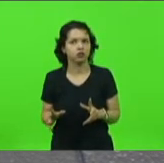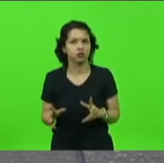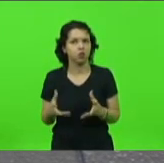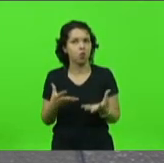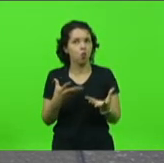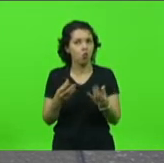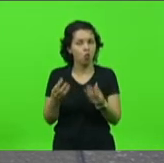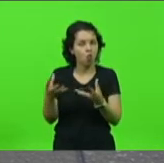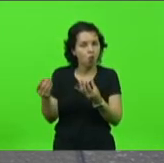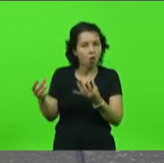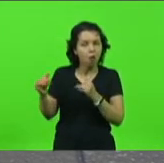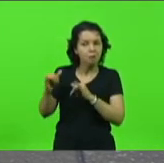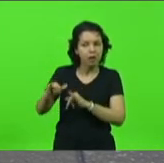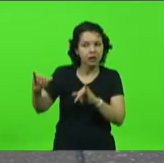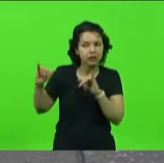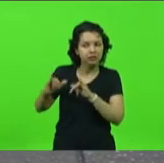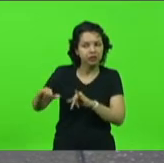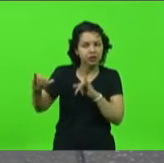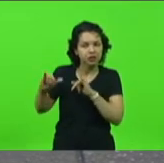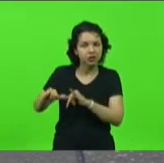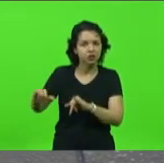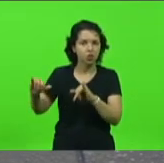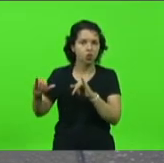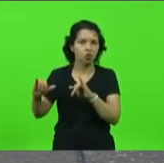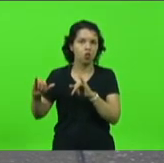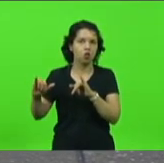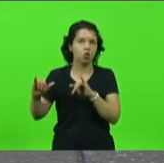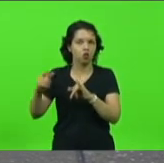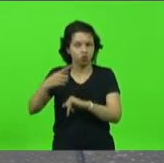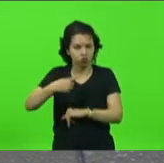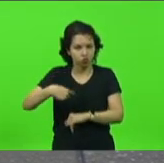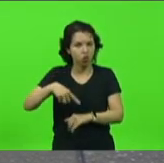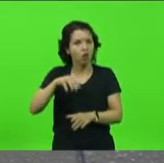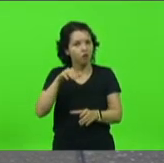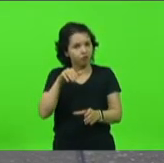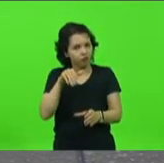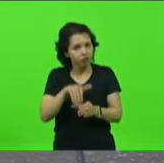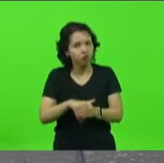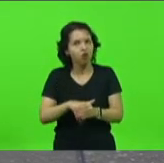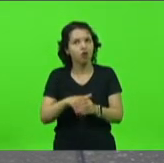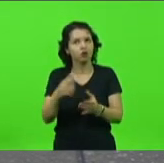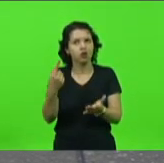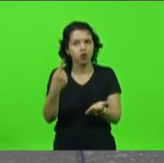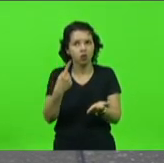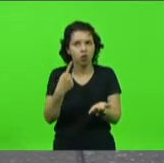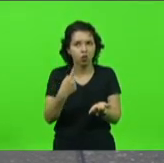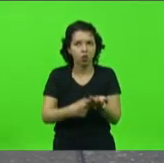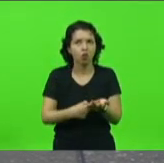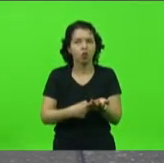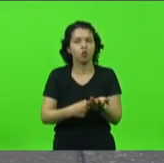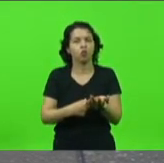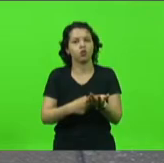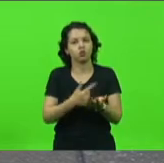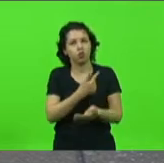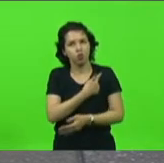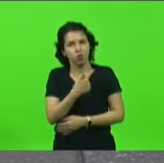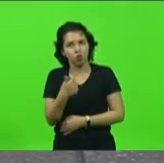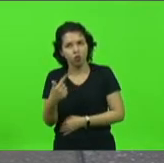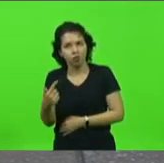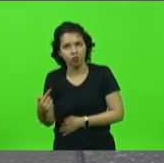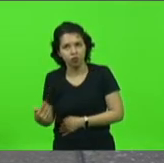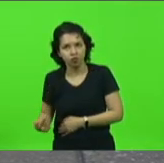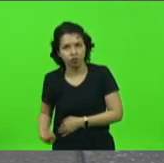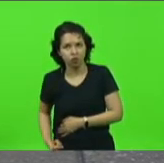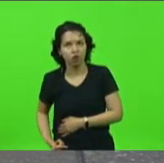Muitas manifestações para que votasse o acordo firmado entre o governo e